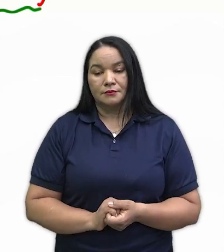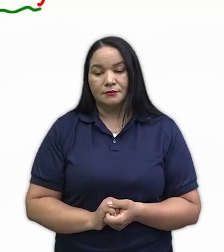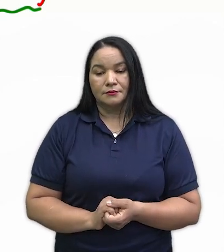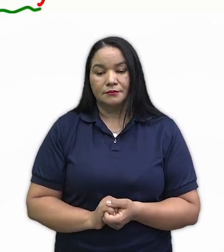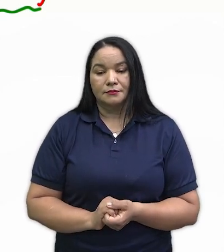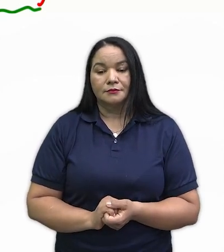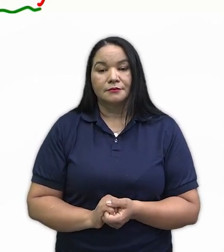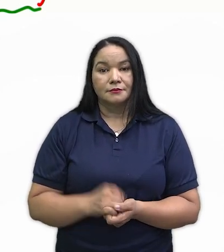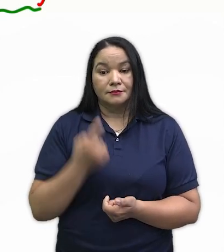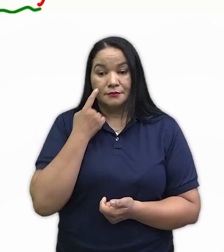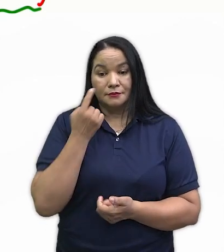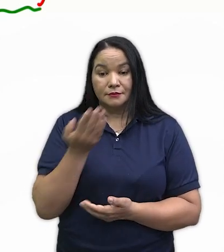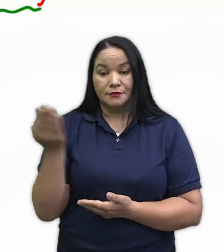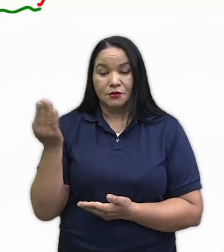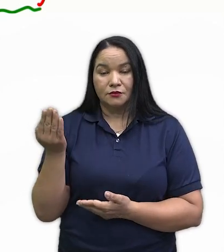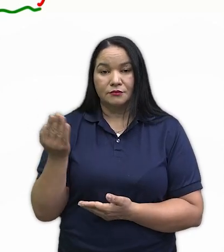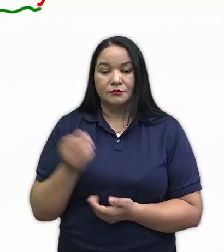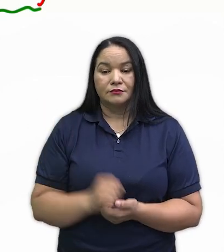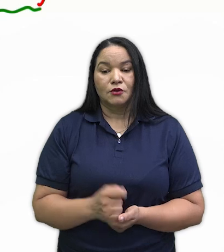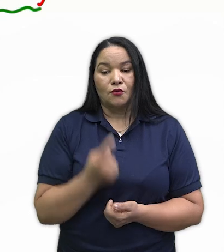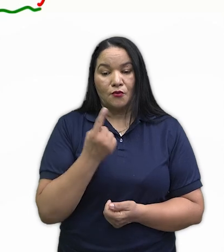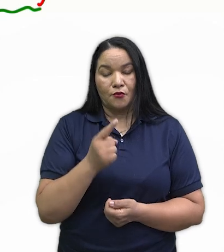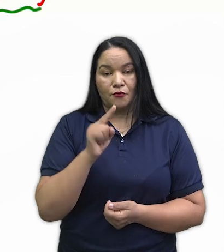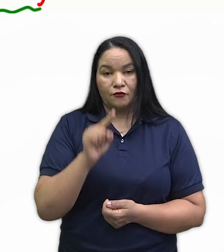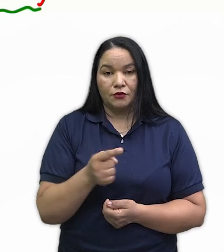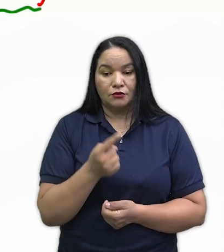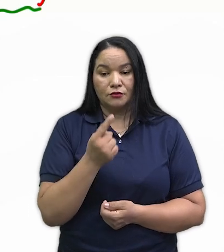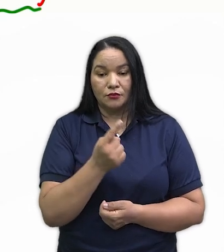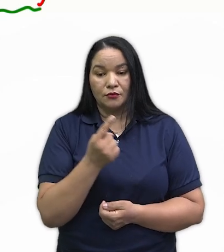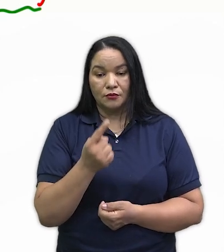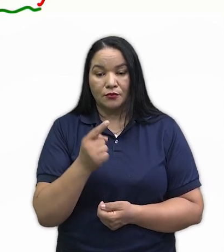justamente esse valorzinho aqui embaixo, ó,